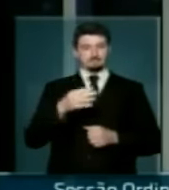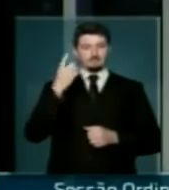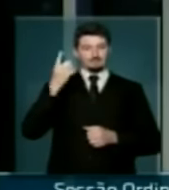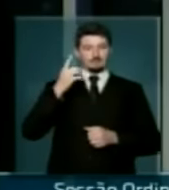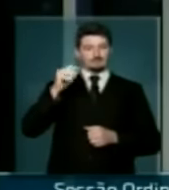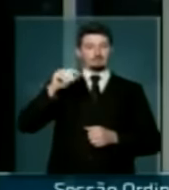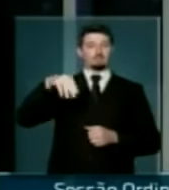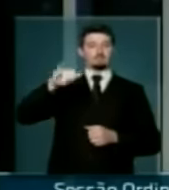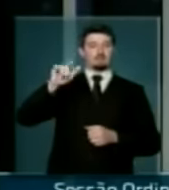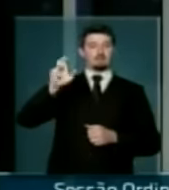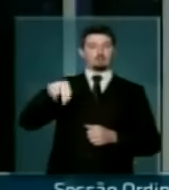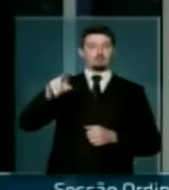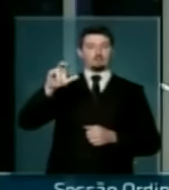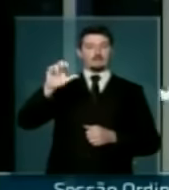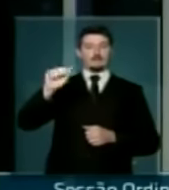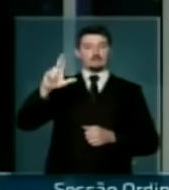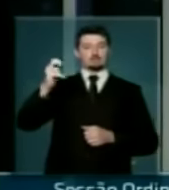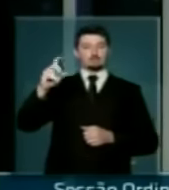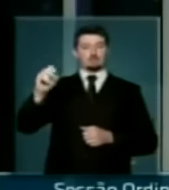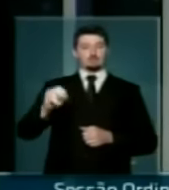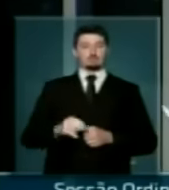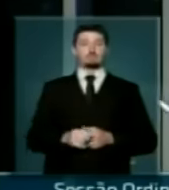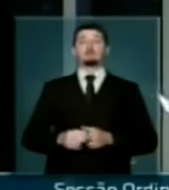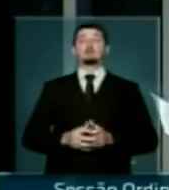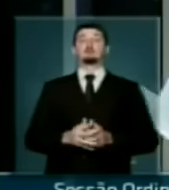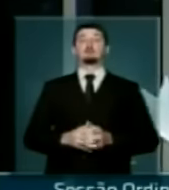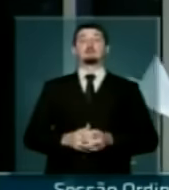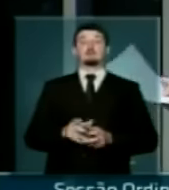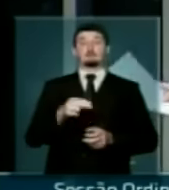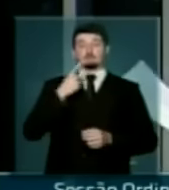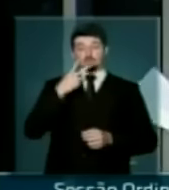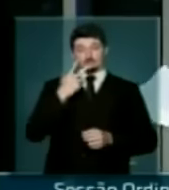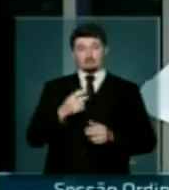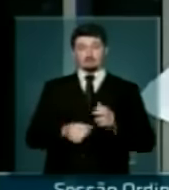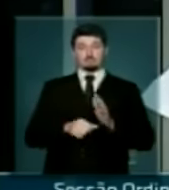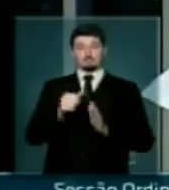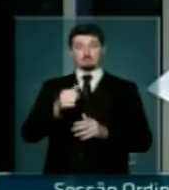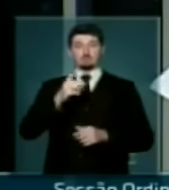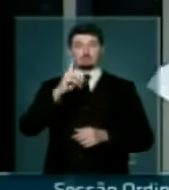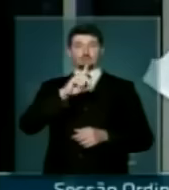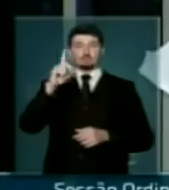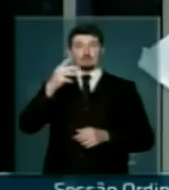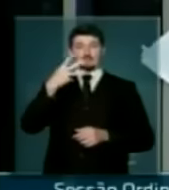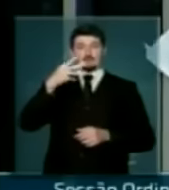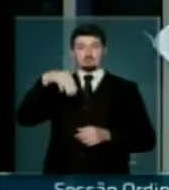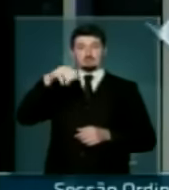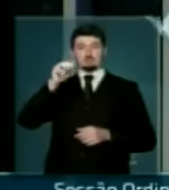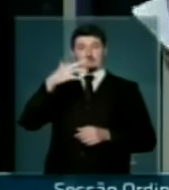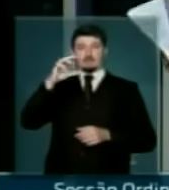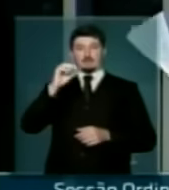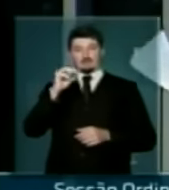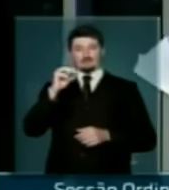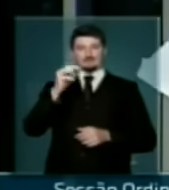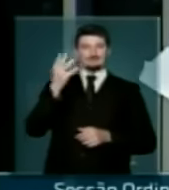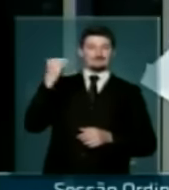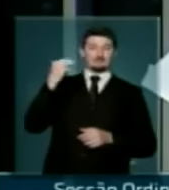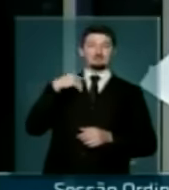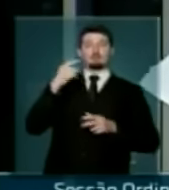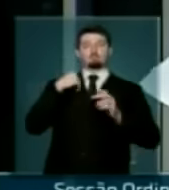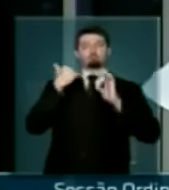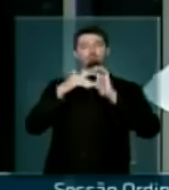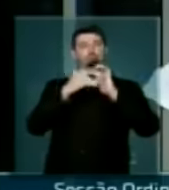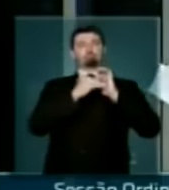Newton Capixaba. E, senhor presidente, eu citei a princípio que no dia 3 de março eu fiz um comunicado a todos os nossos parlamentares, mandando